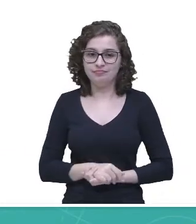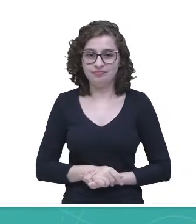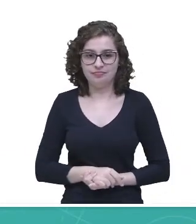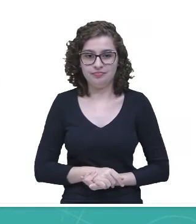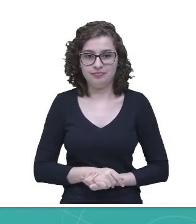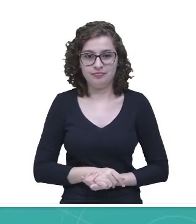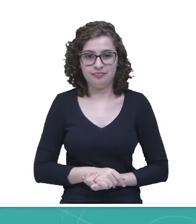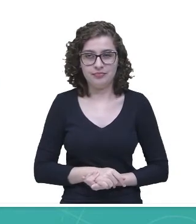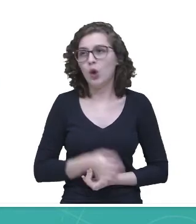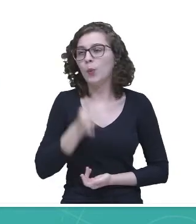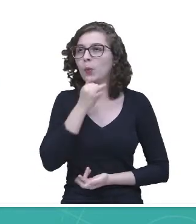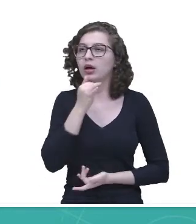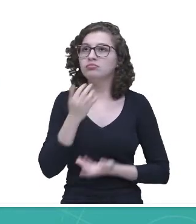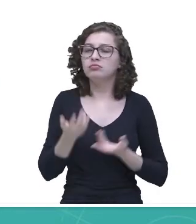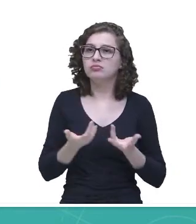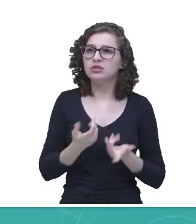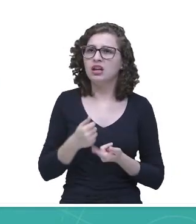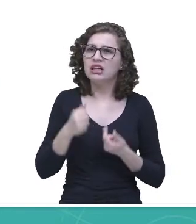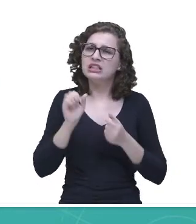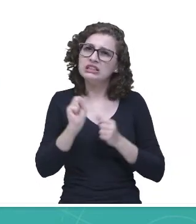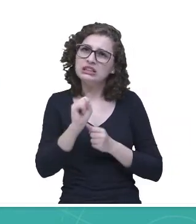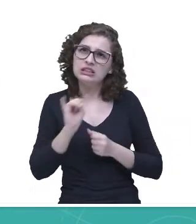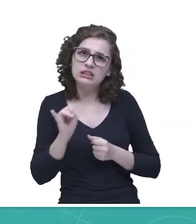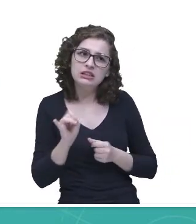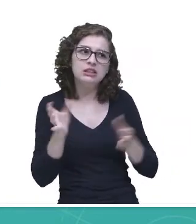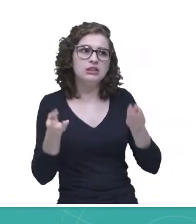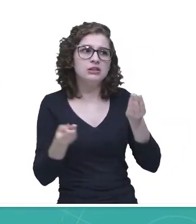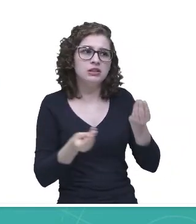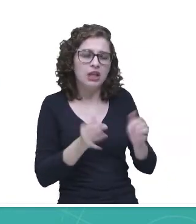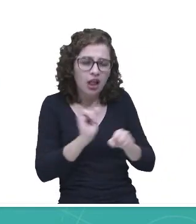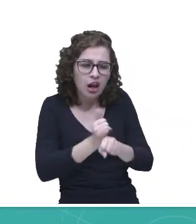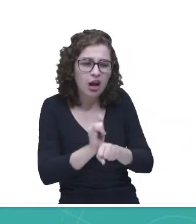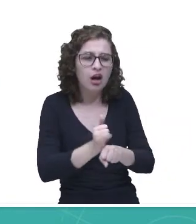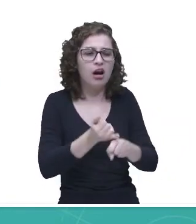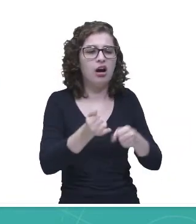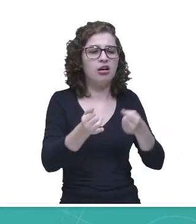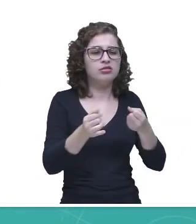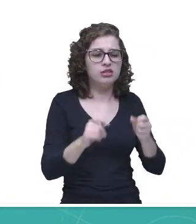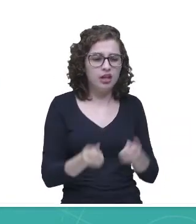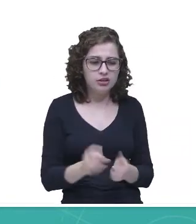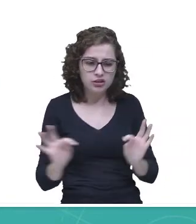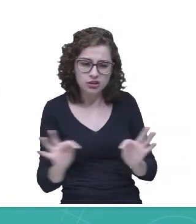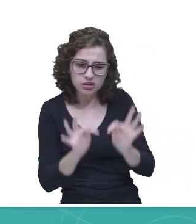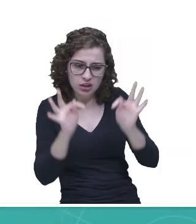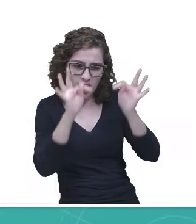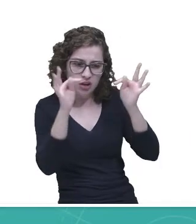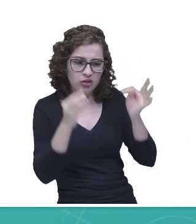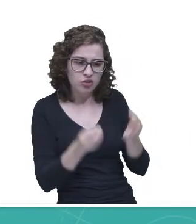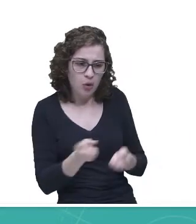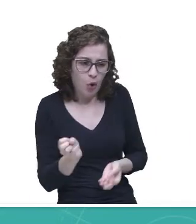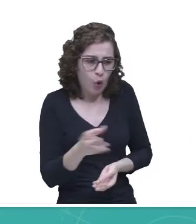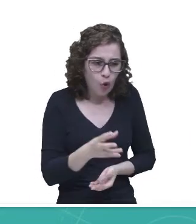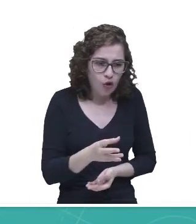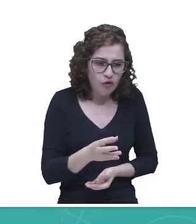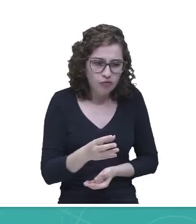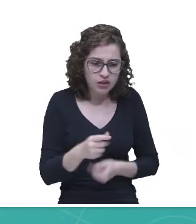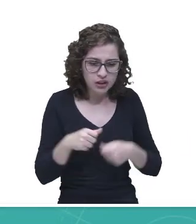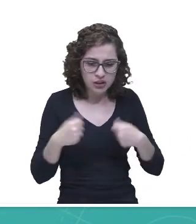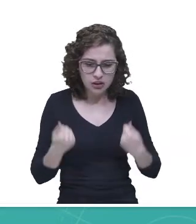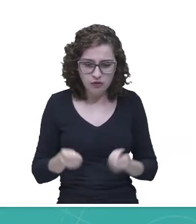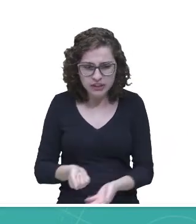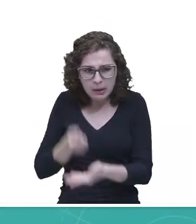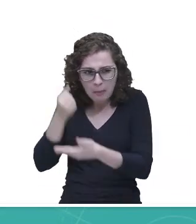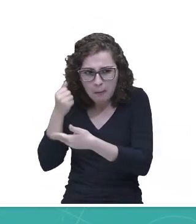Nossa, se tiver mais técnicas de desenvolvimento, mais impostos eu vou ter que pagar ao senhor feudal. Gente, eu já pago um montão de